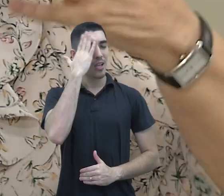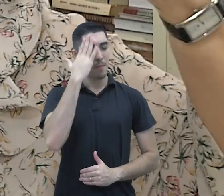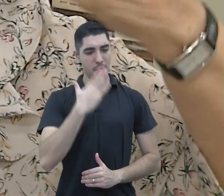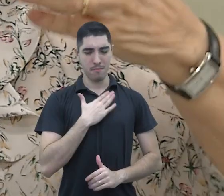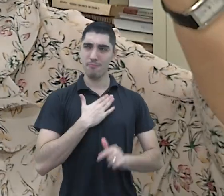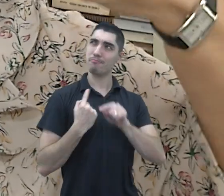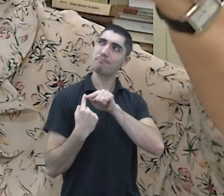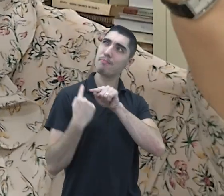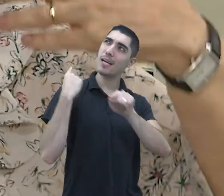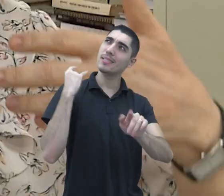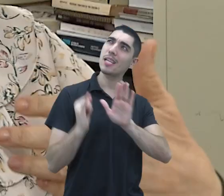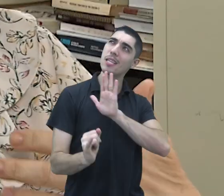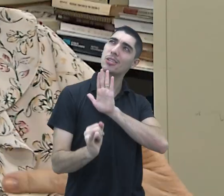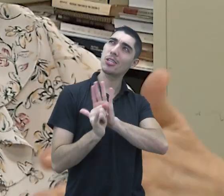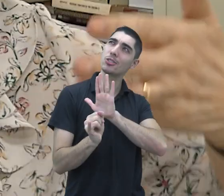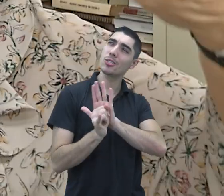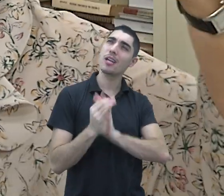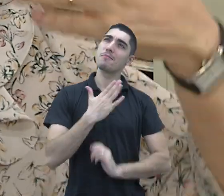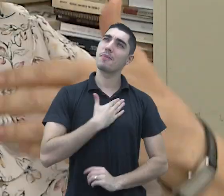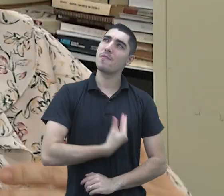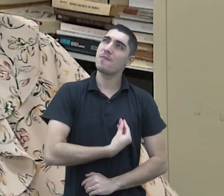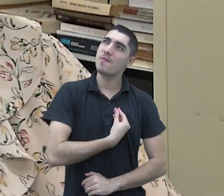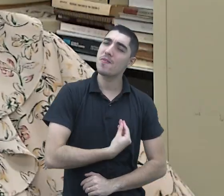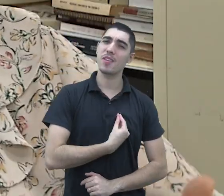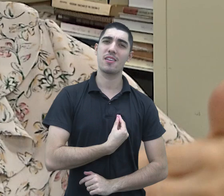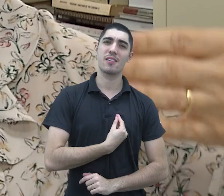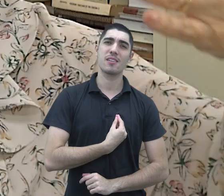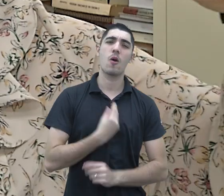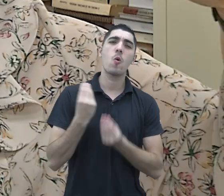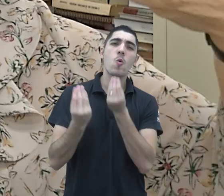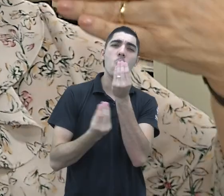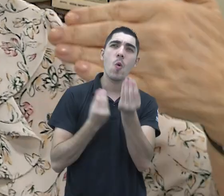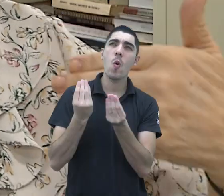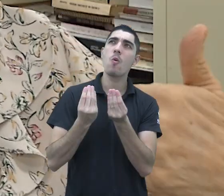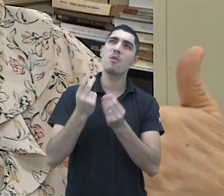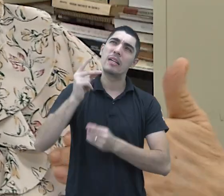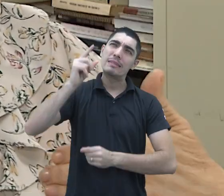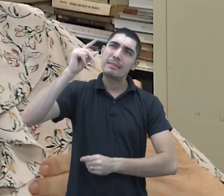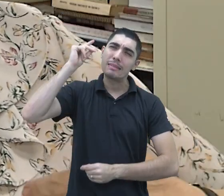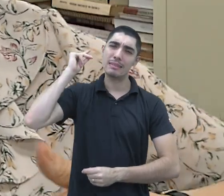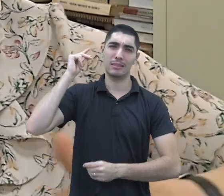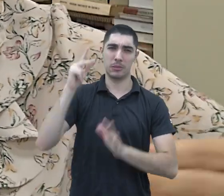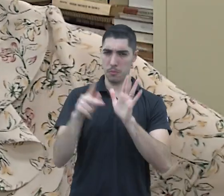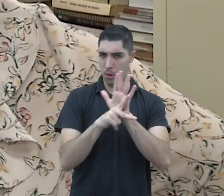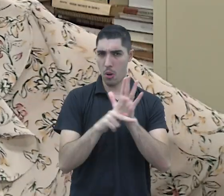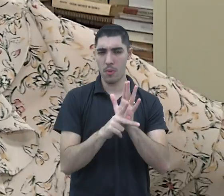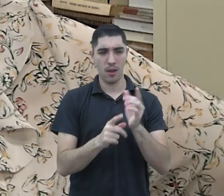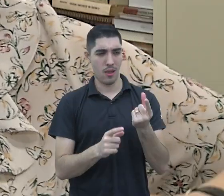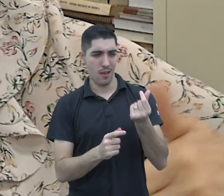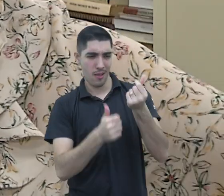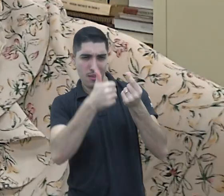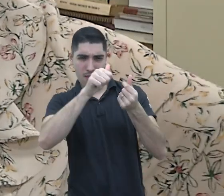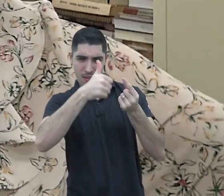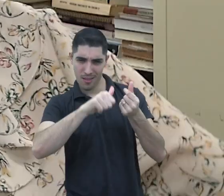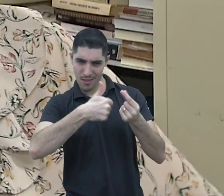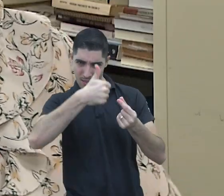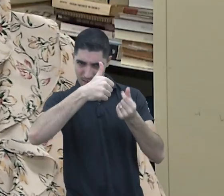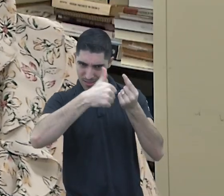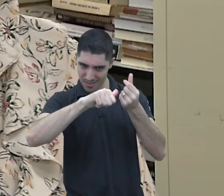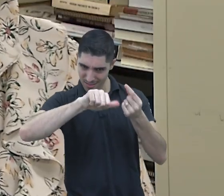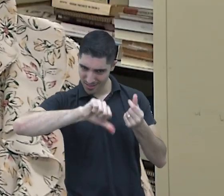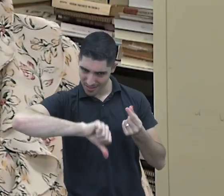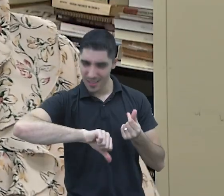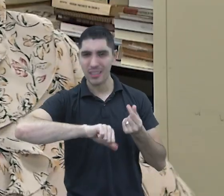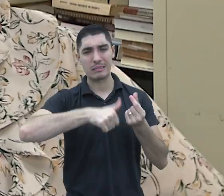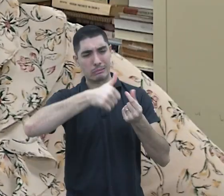trabalhar melhor a sua própria identidade, quem é ele naquele local, a que classe social, a que segmento